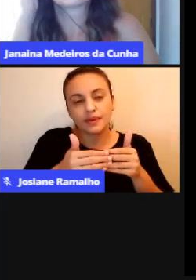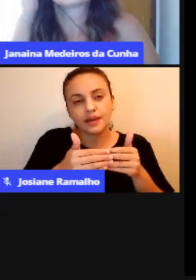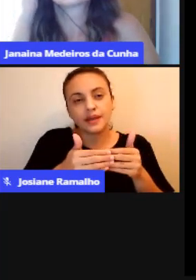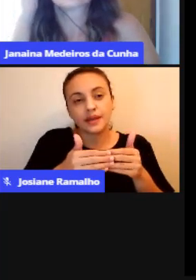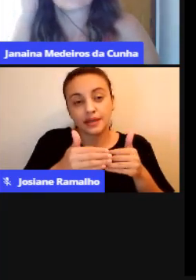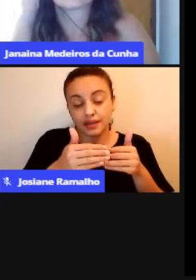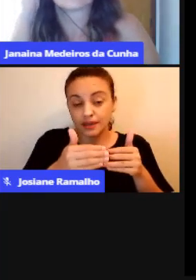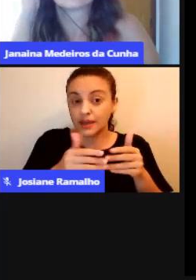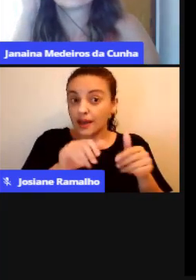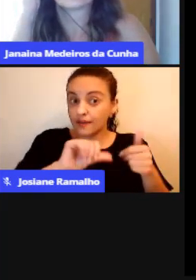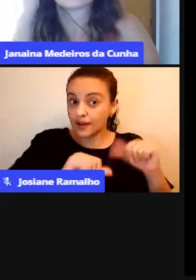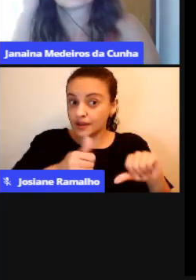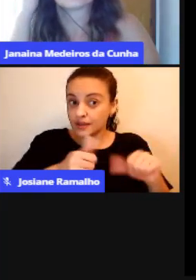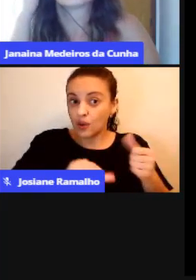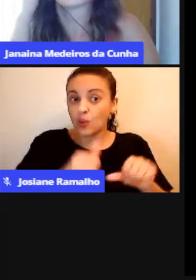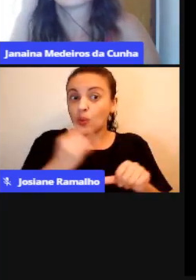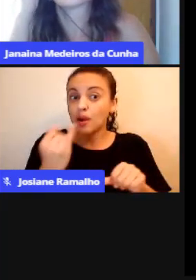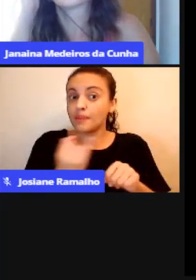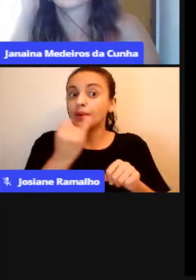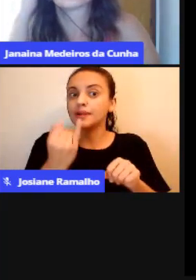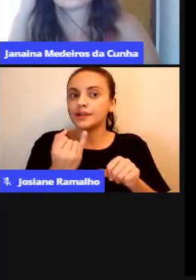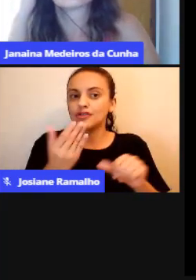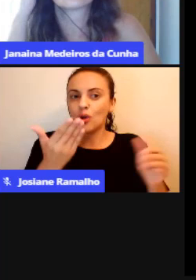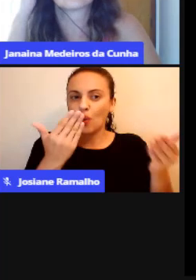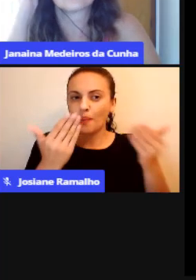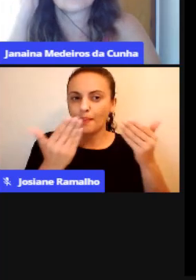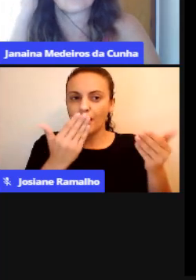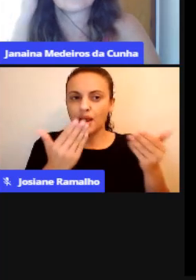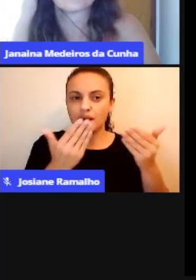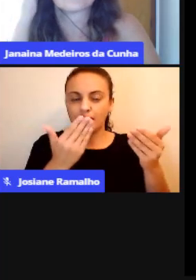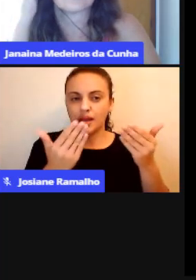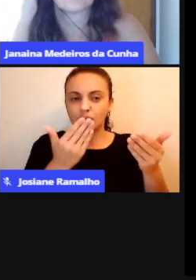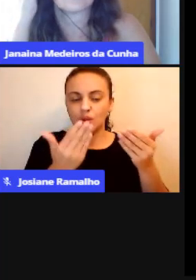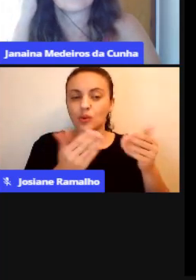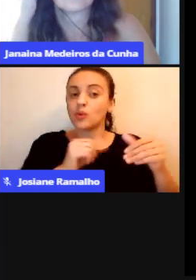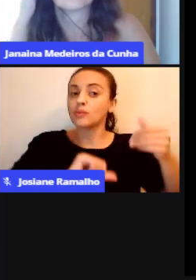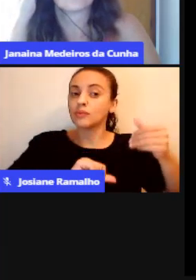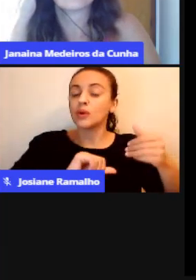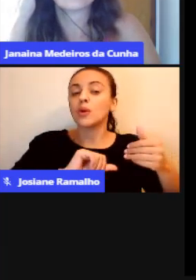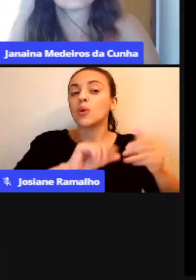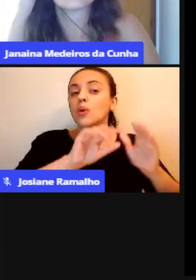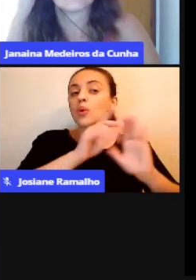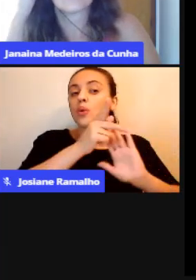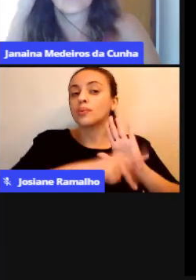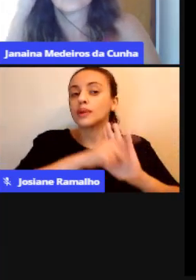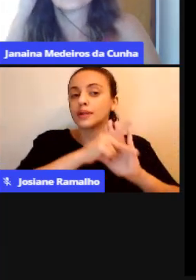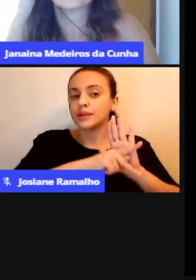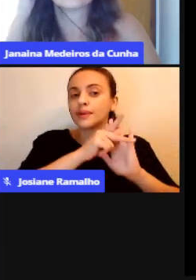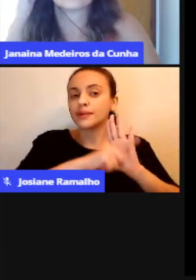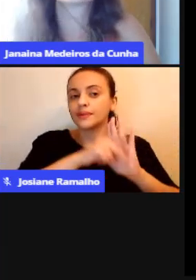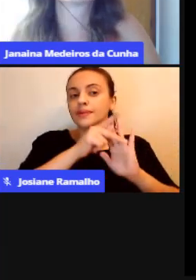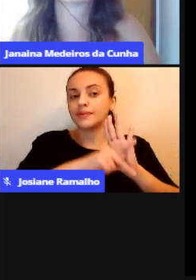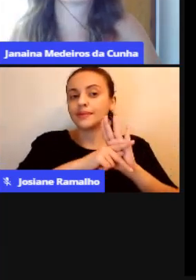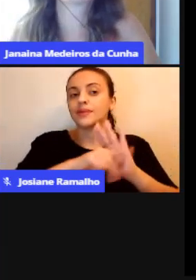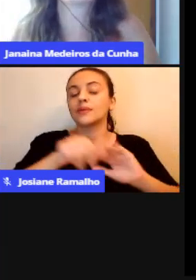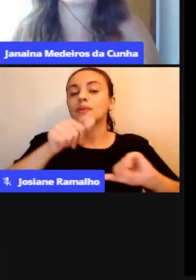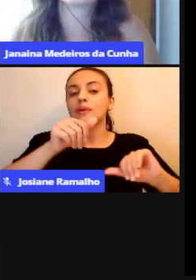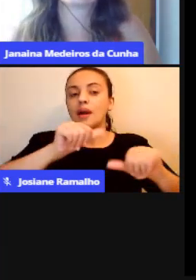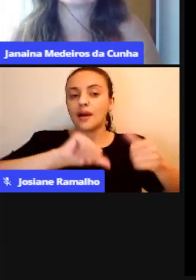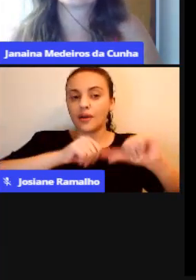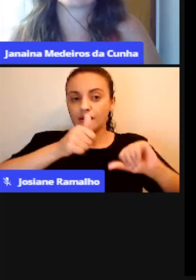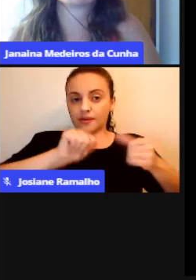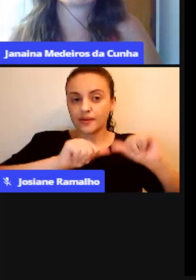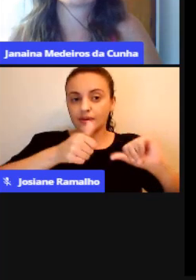de planejar, né, do planejamento do professor em relação às suas aulas, né. Então, a avaliação é algo que deve ser